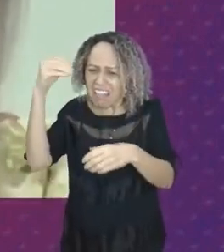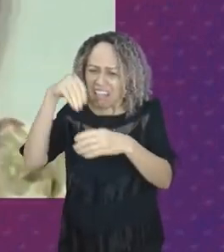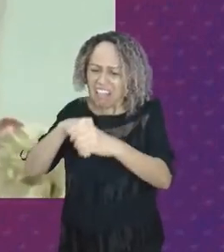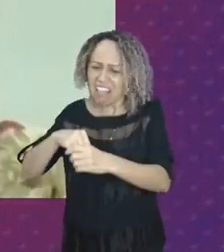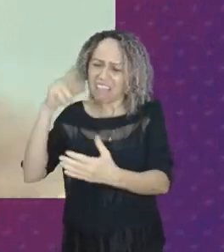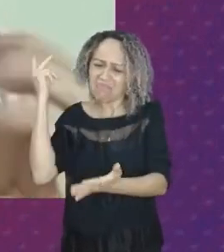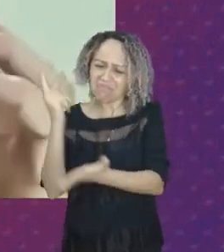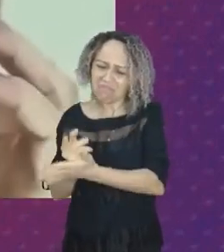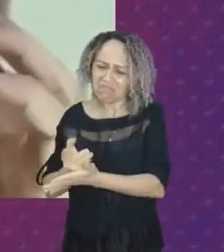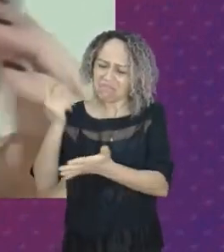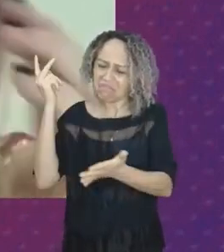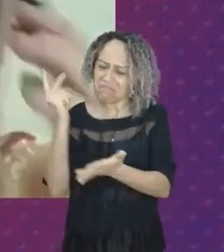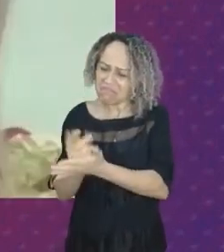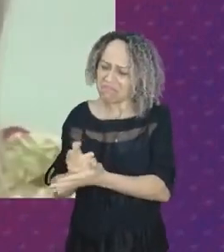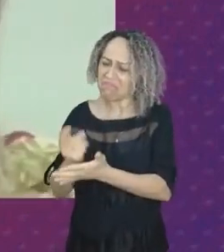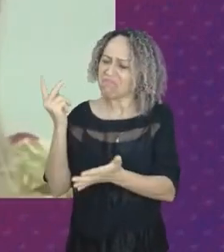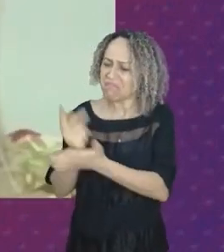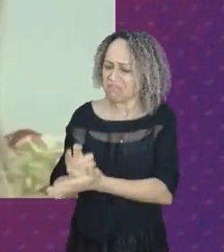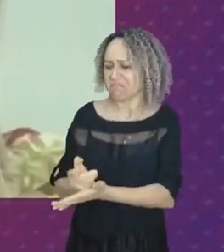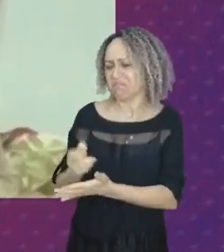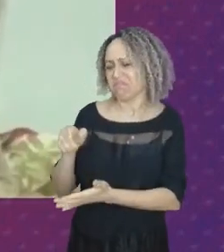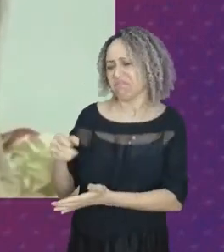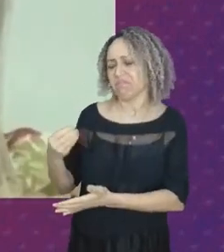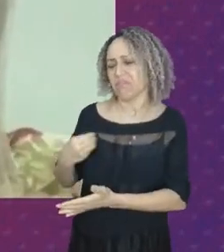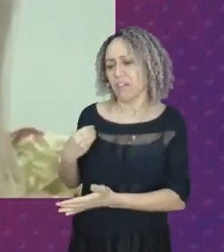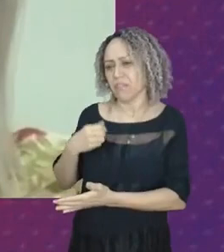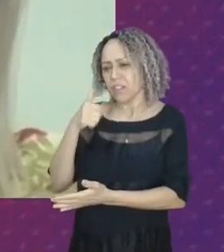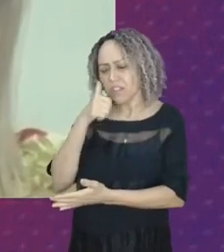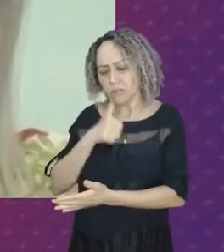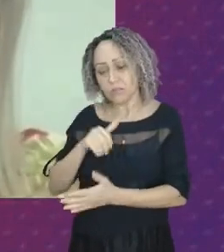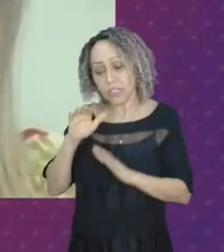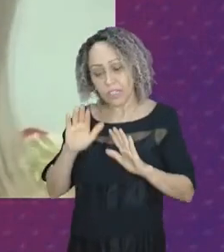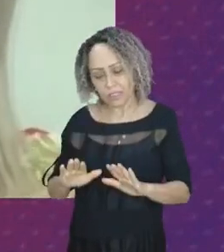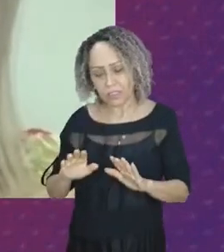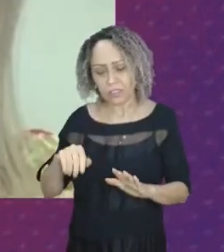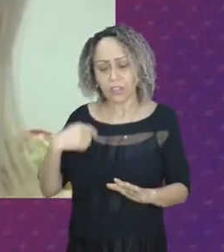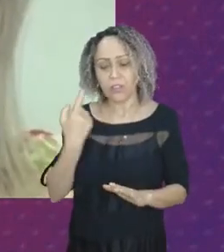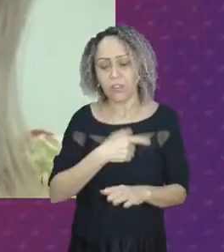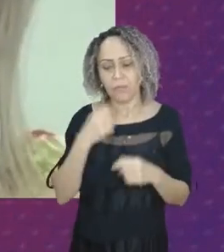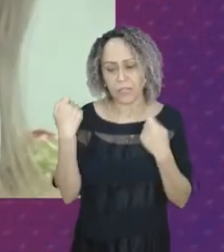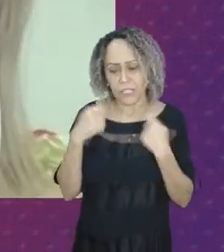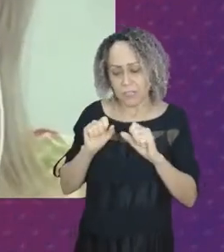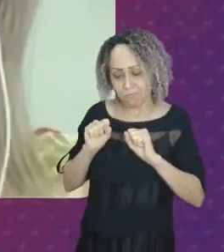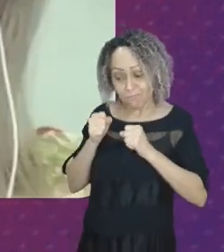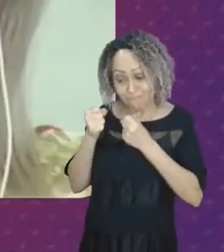das mulheres e precisa ser enfrentada e combatida.